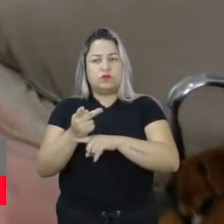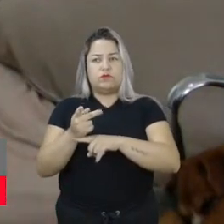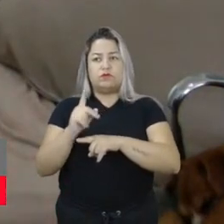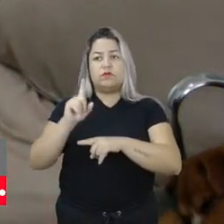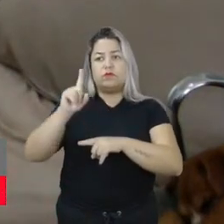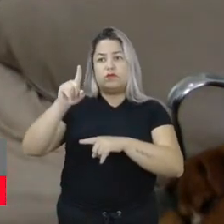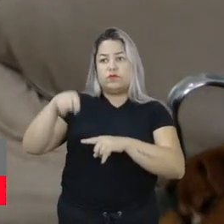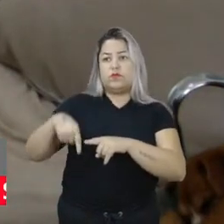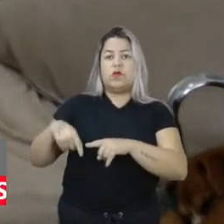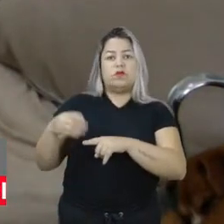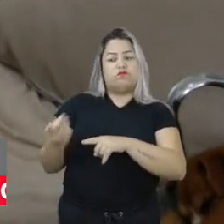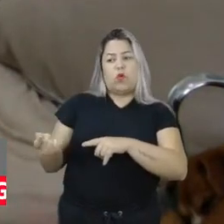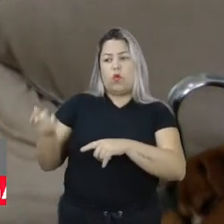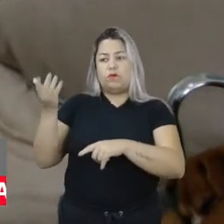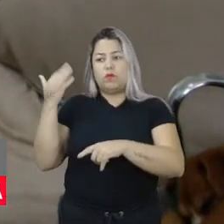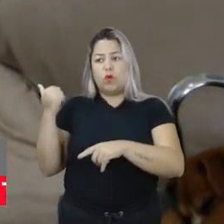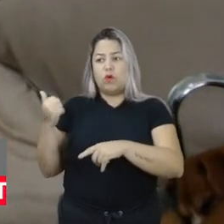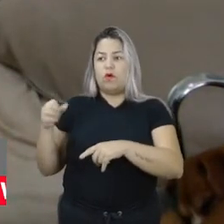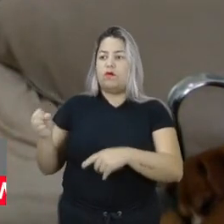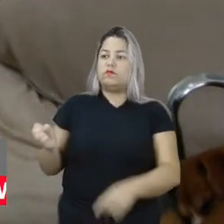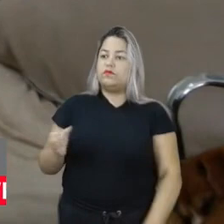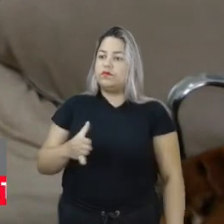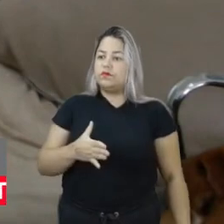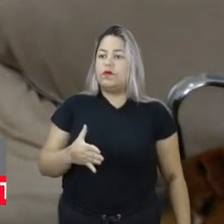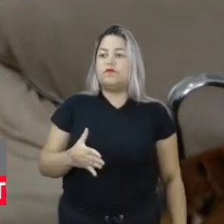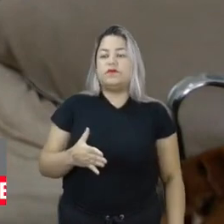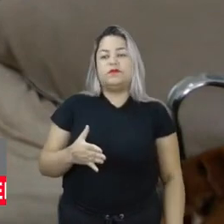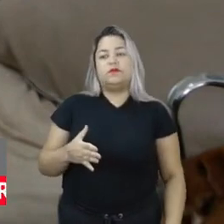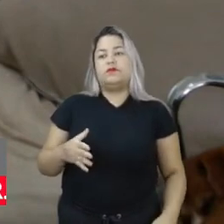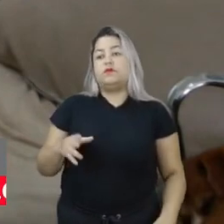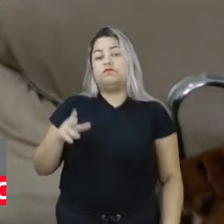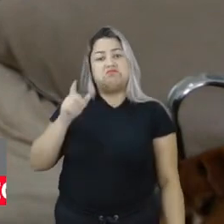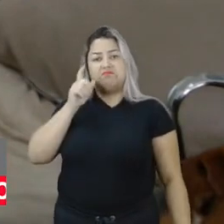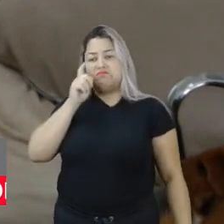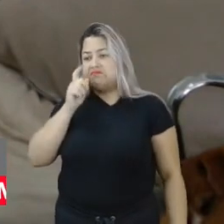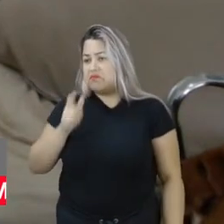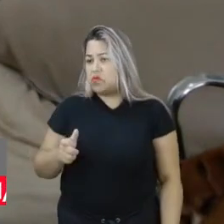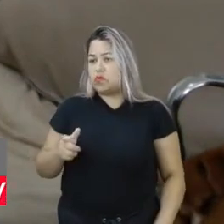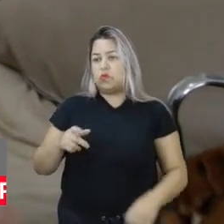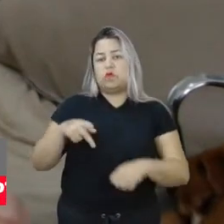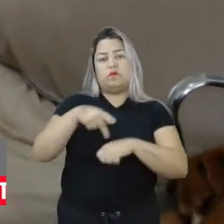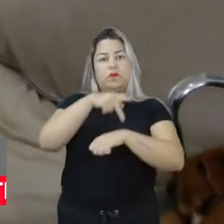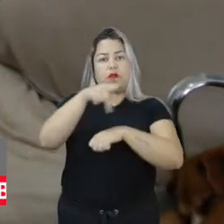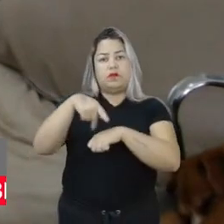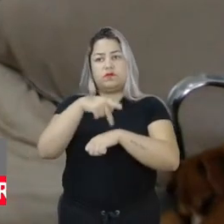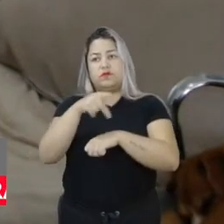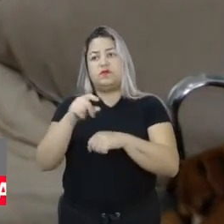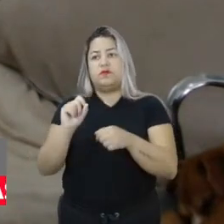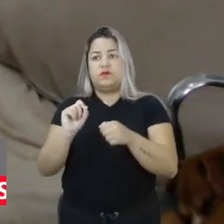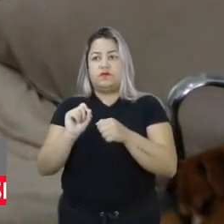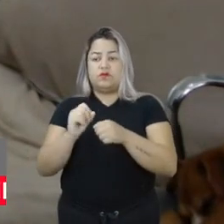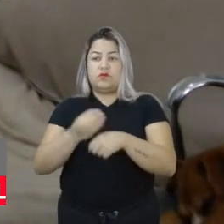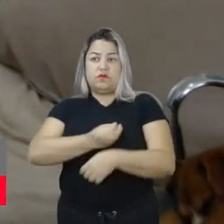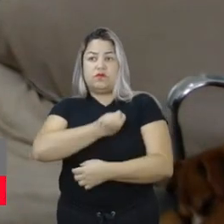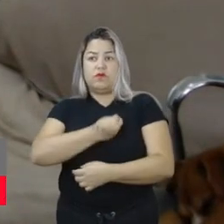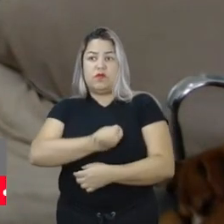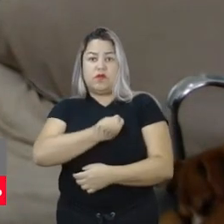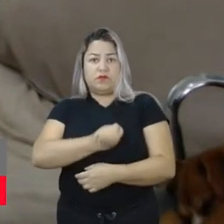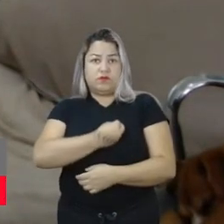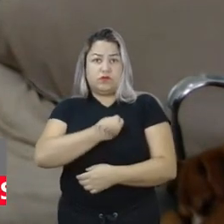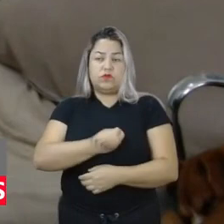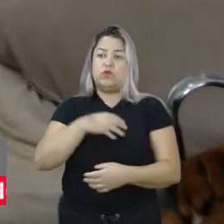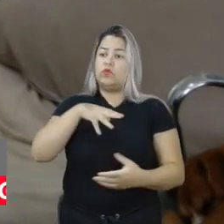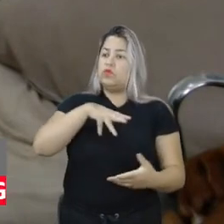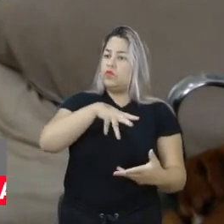sejam hegemonias antigas ou novas. Então, não é do interesse do país viver em um mundo fraturado. O interesse do Brasil é viver